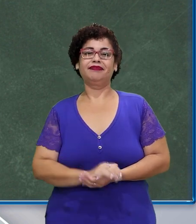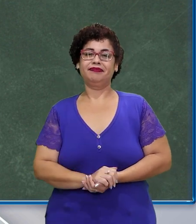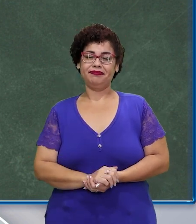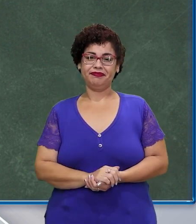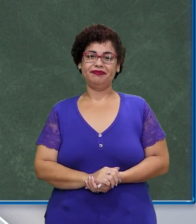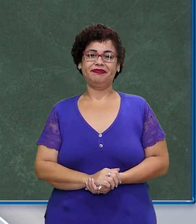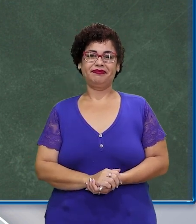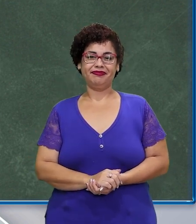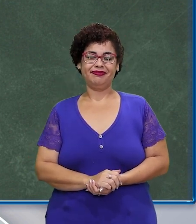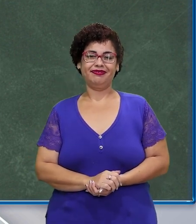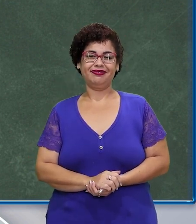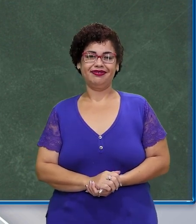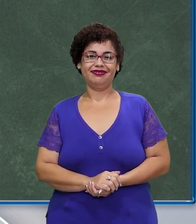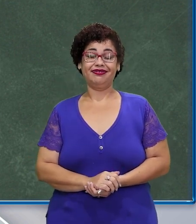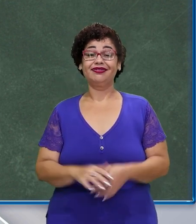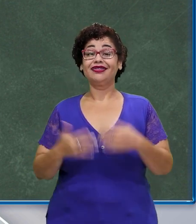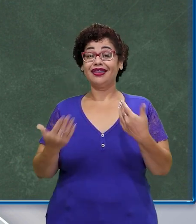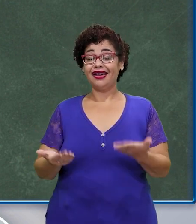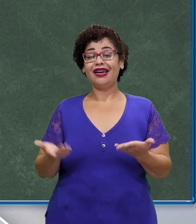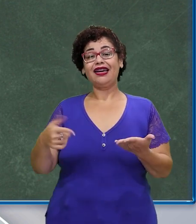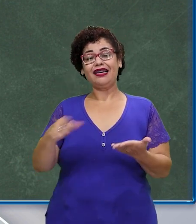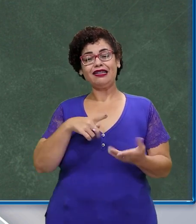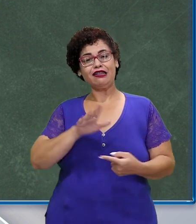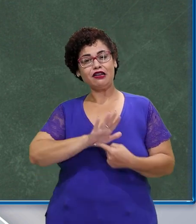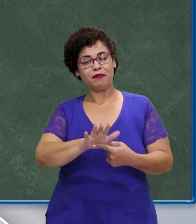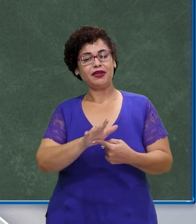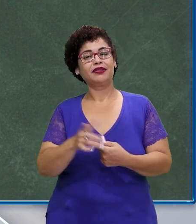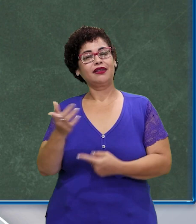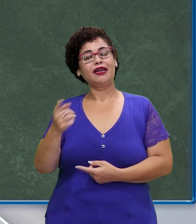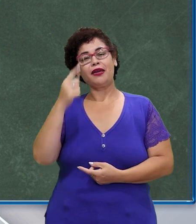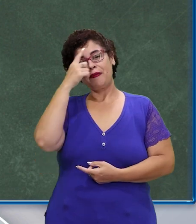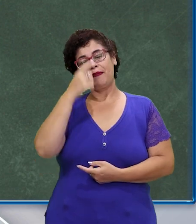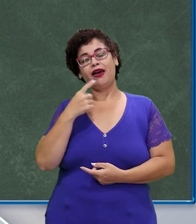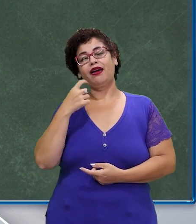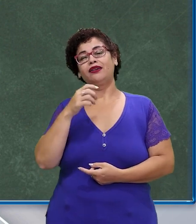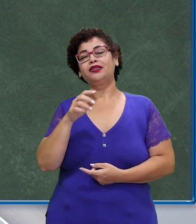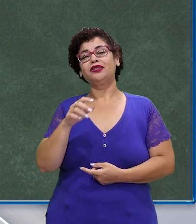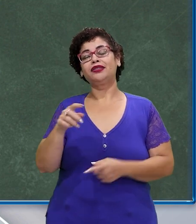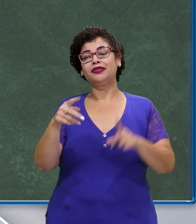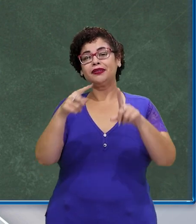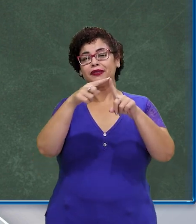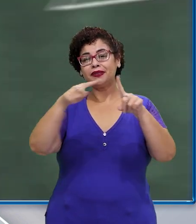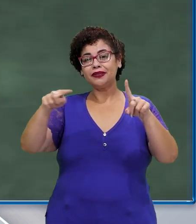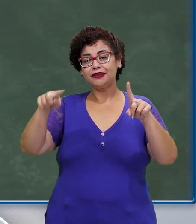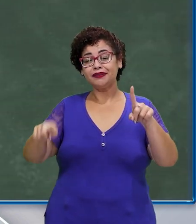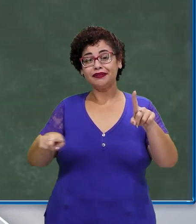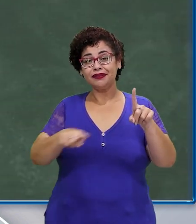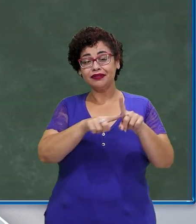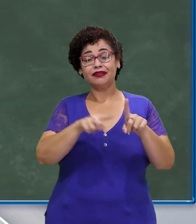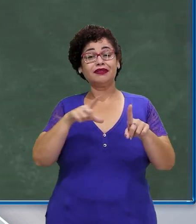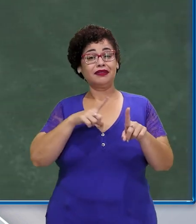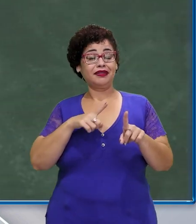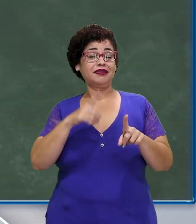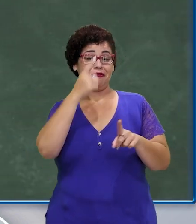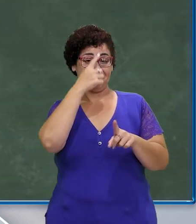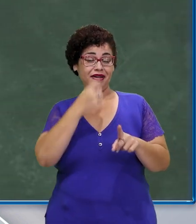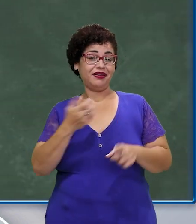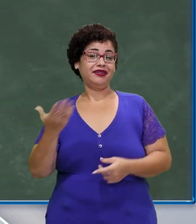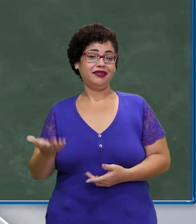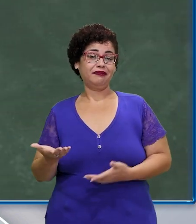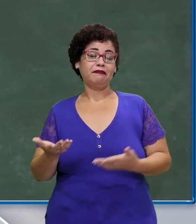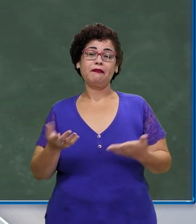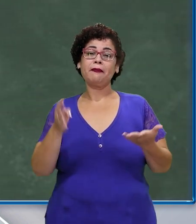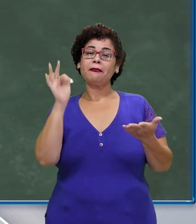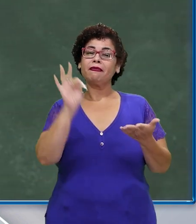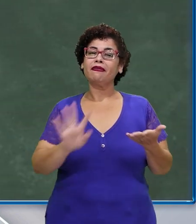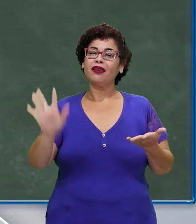Bom, tá aí apresentado para vocês o triângulo retângulo. Bom, vamos falar do Teorema